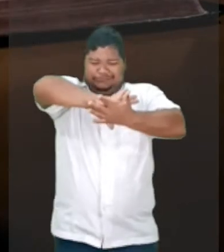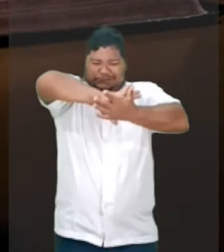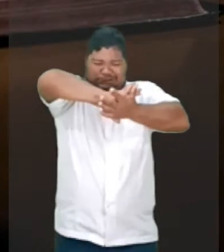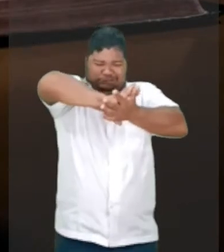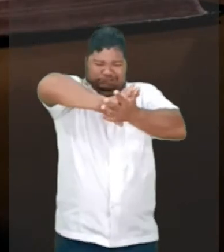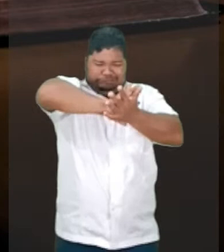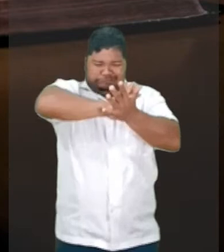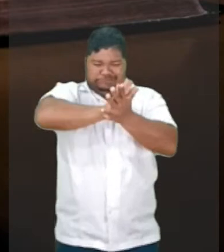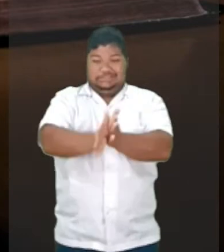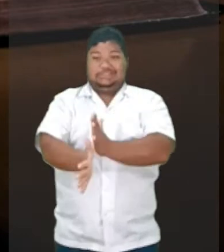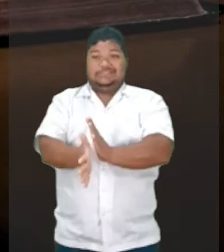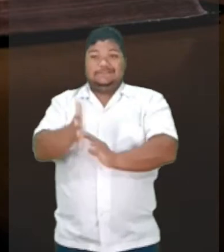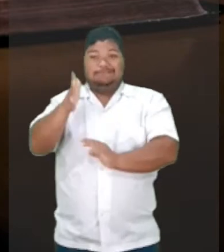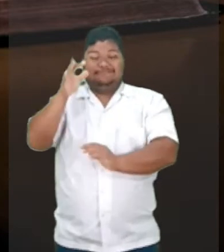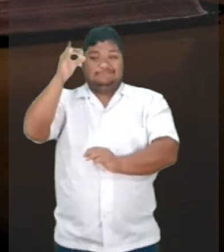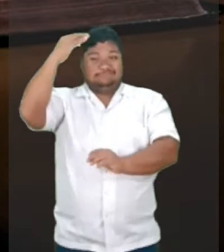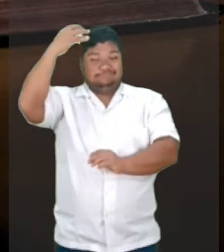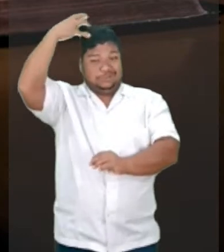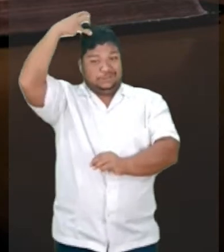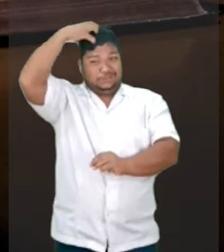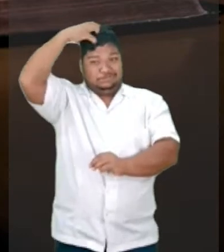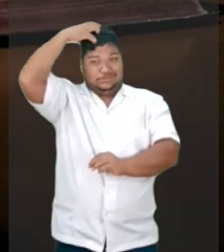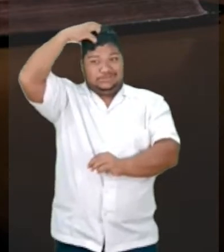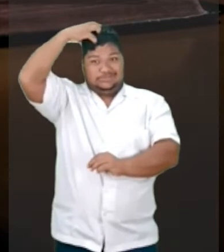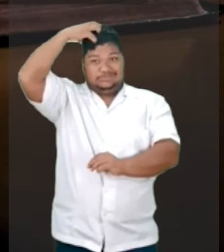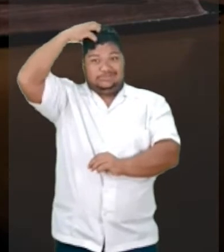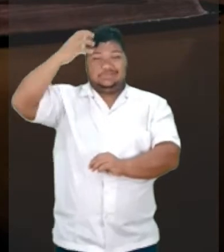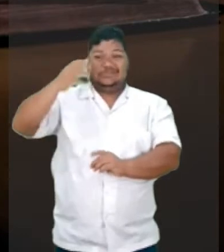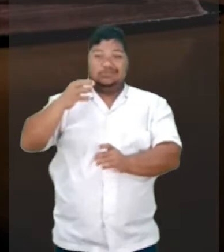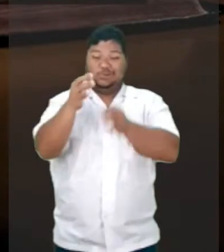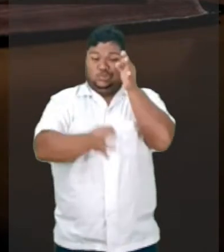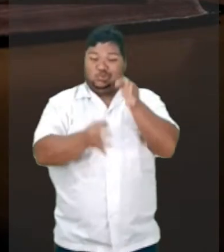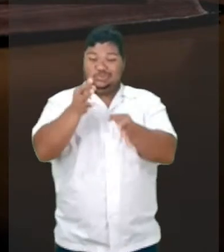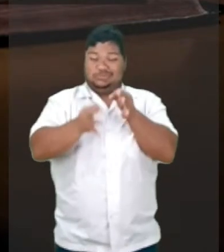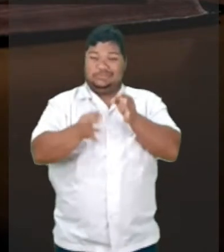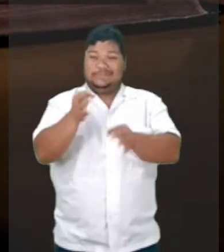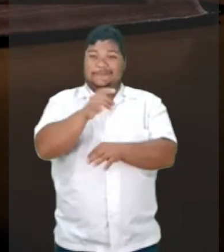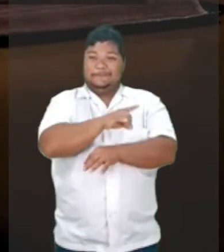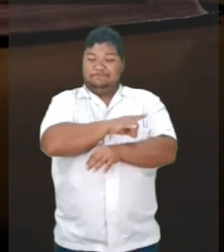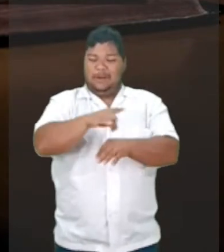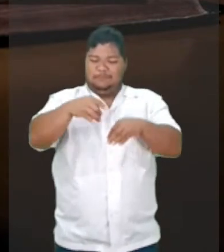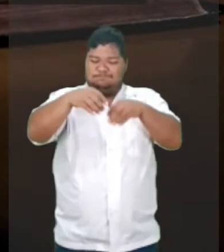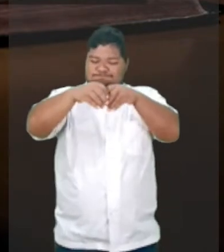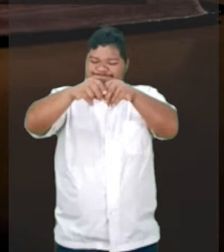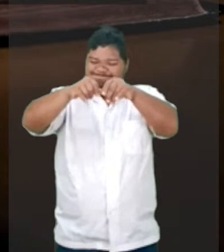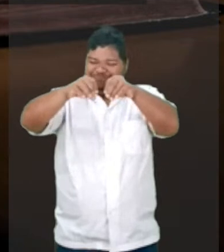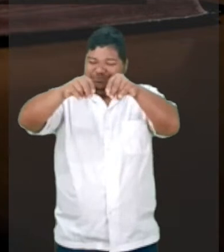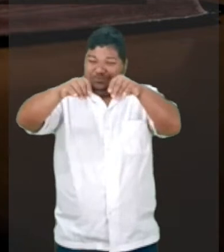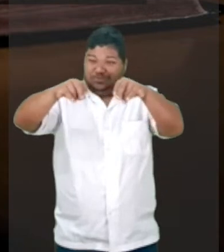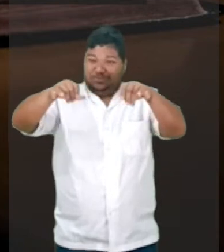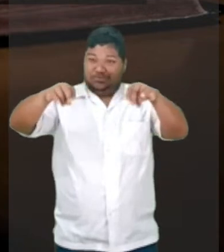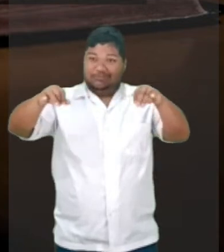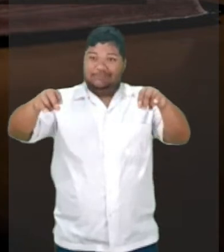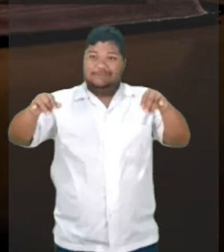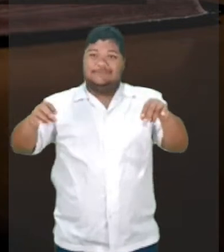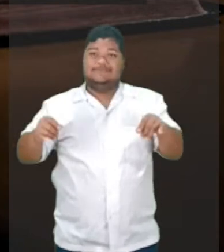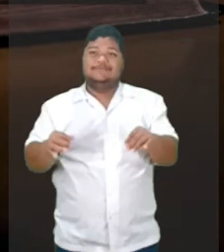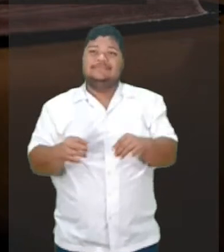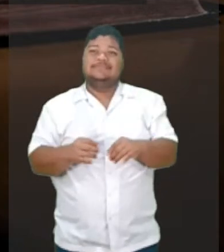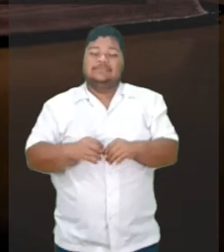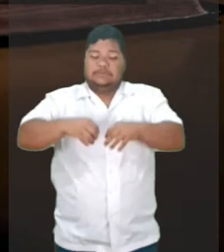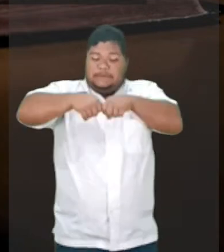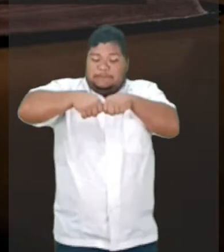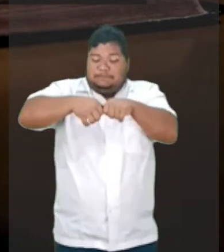reduz a nada os juízes deste mundo. Mal eles são plantados ou semeados, mal lançam raízes